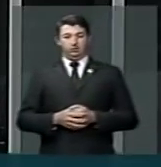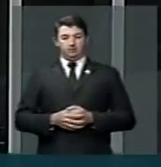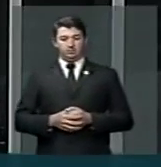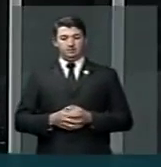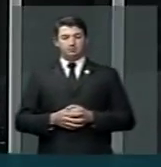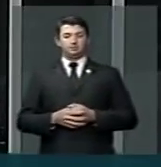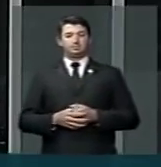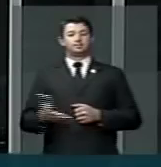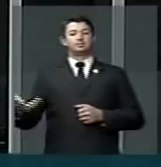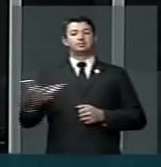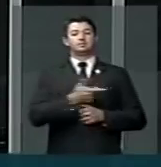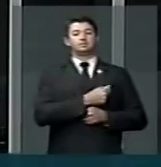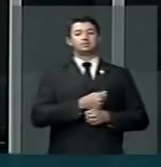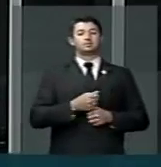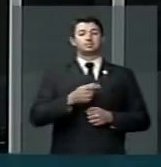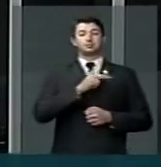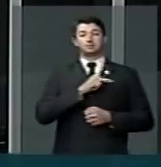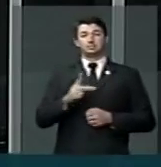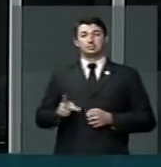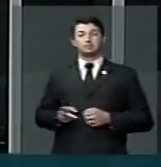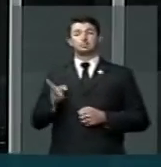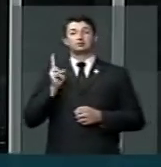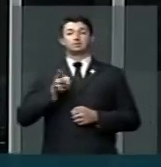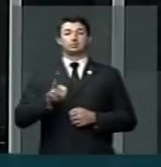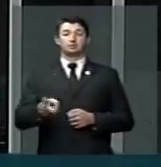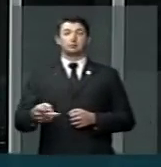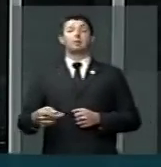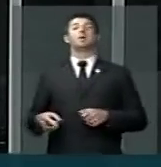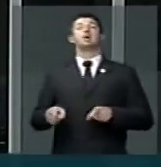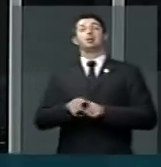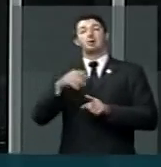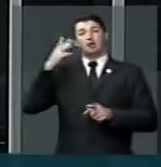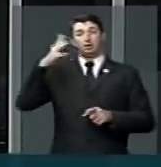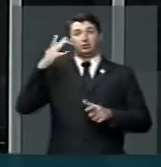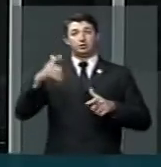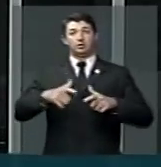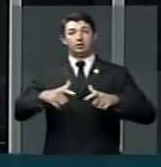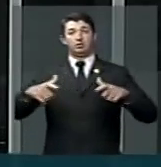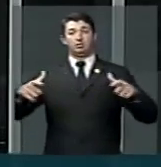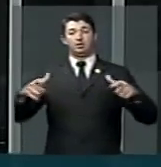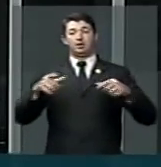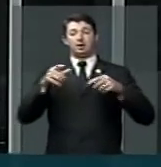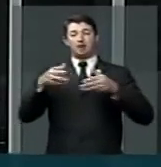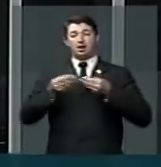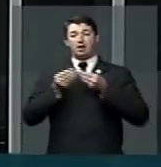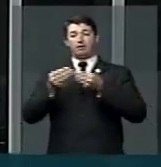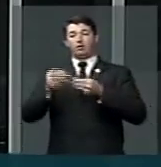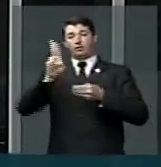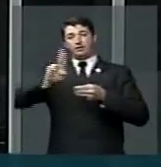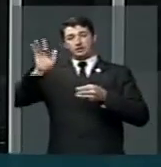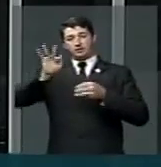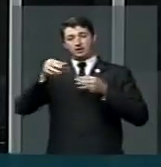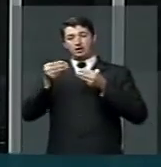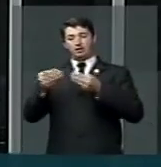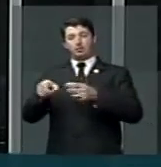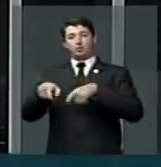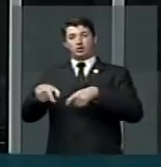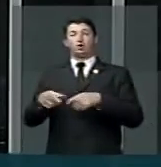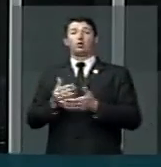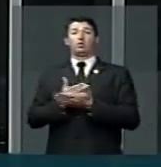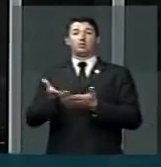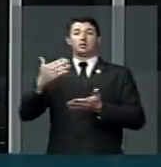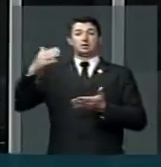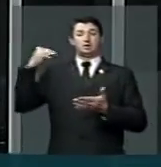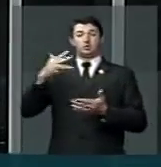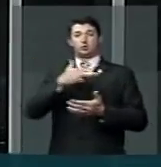nossa presidenta dá continuidade à política de expansão e interiorização das universidades federais, iniciada no